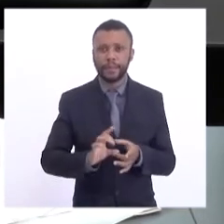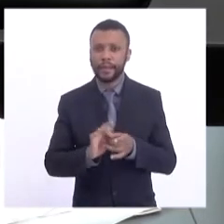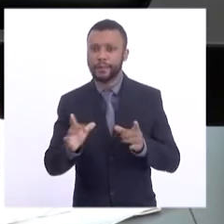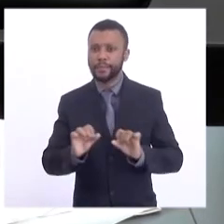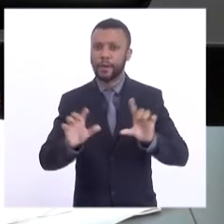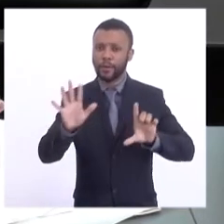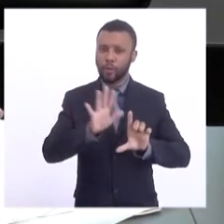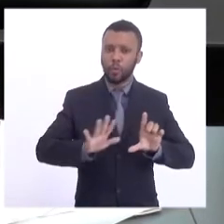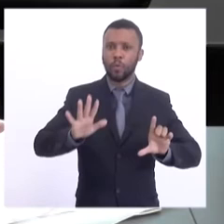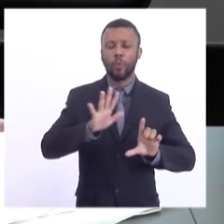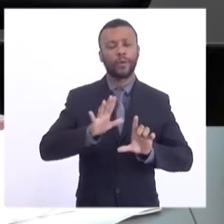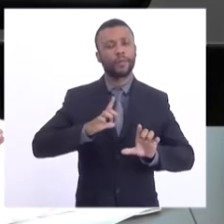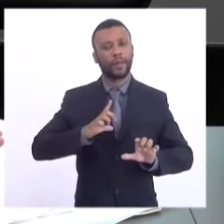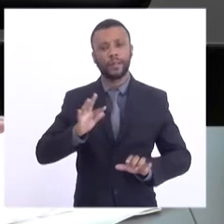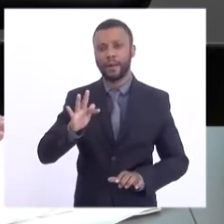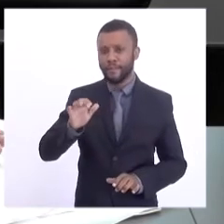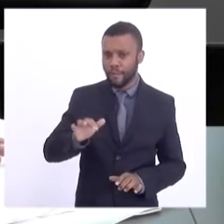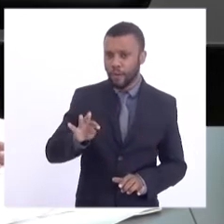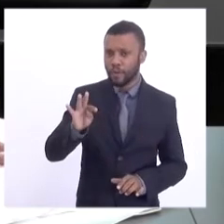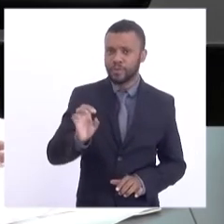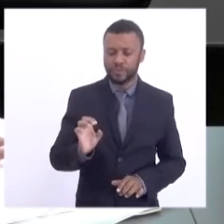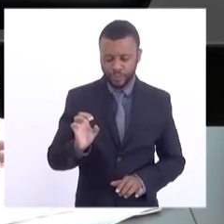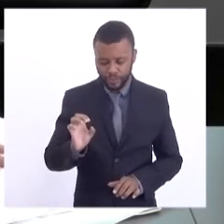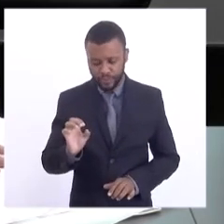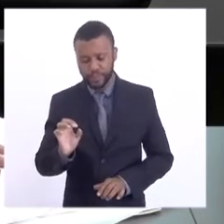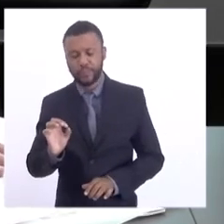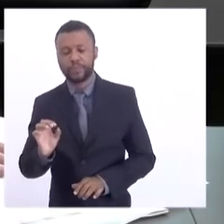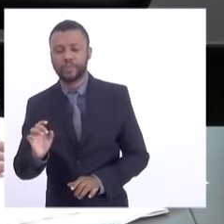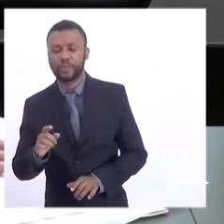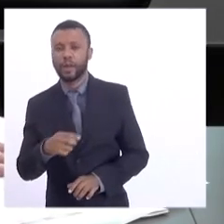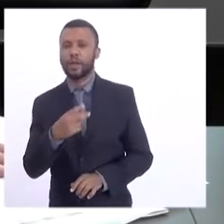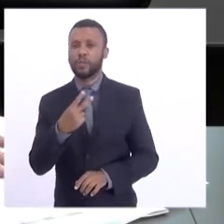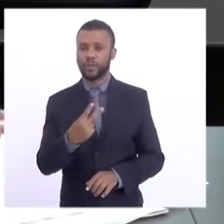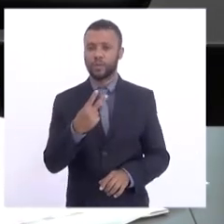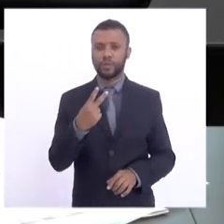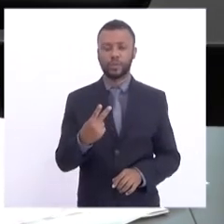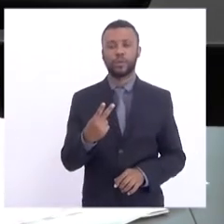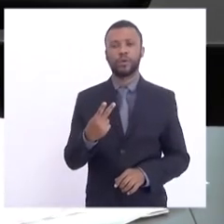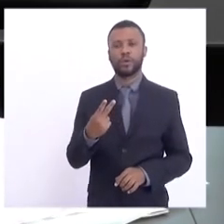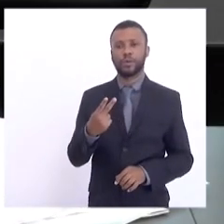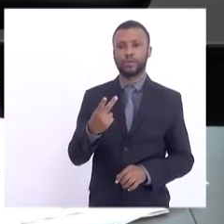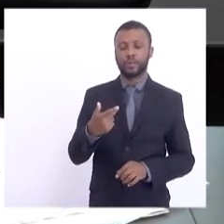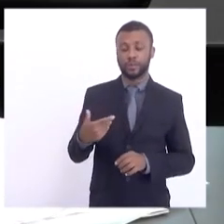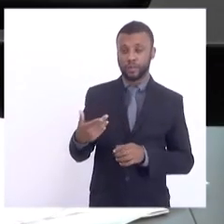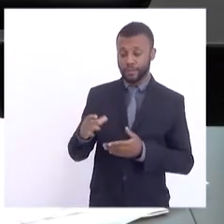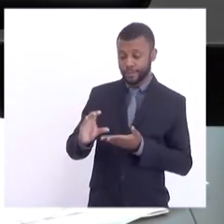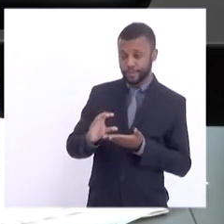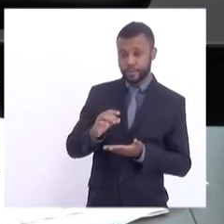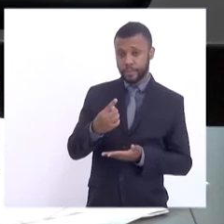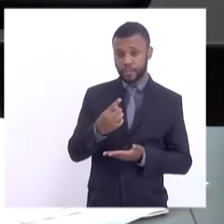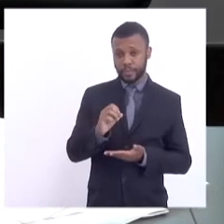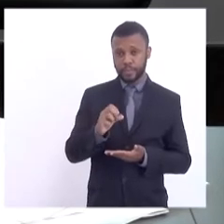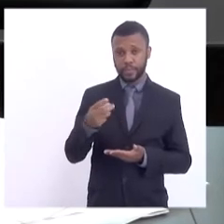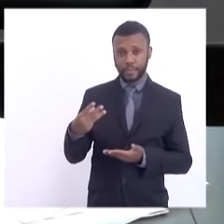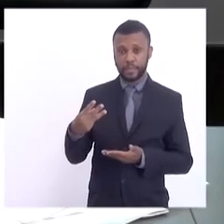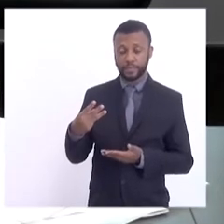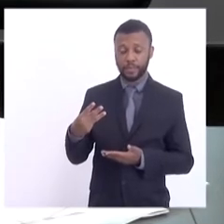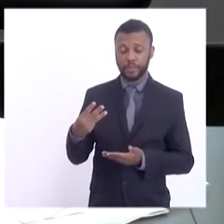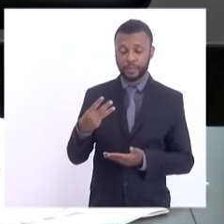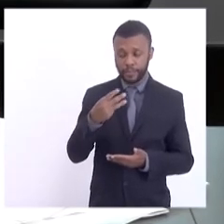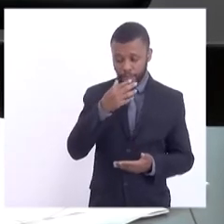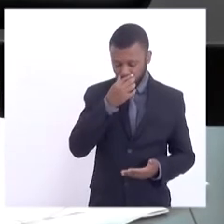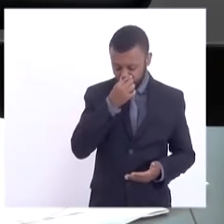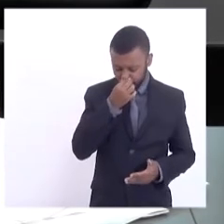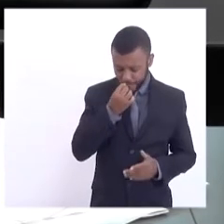nascente o DH tanto da fonte é Factor 122 quanto da fonte fizerem 103 e